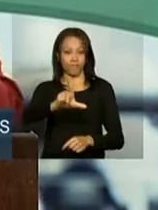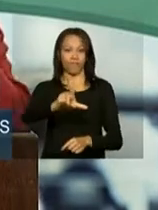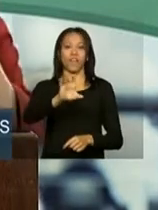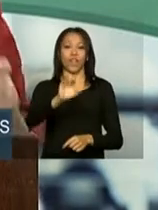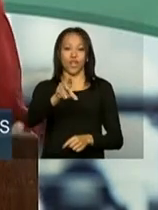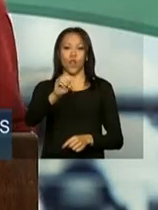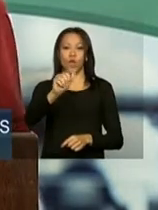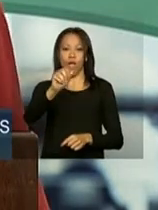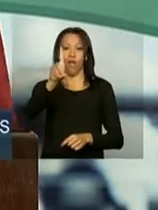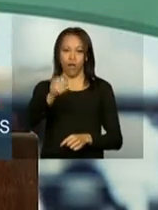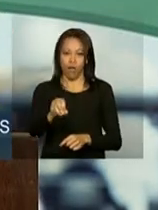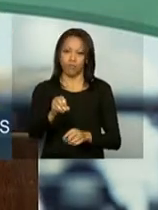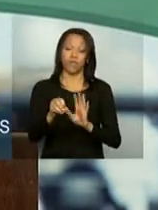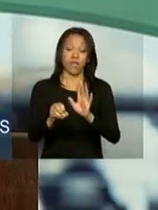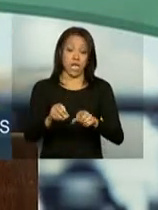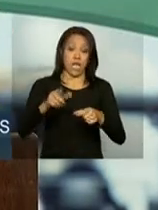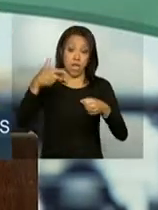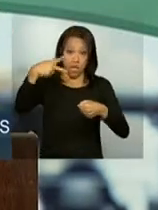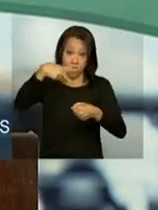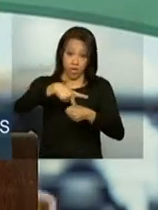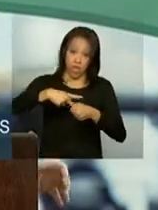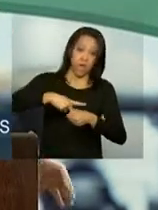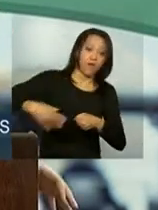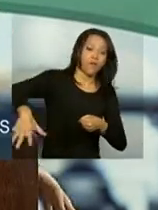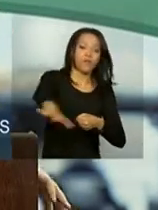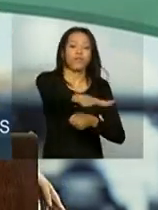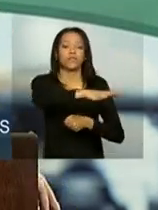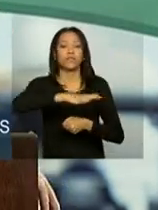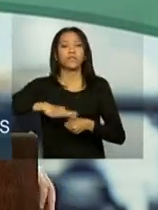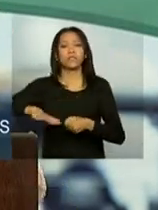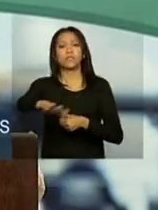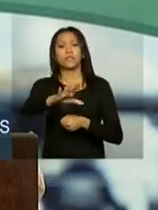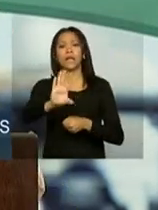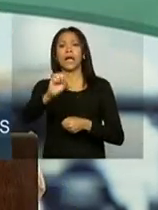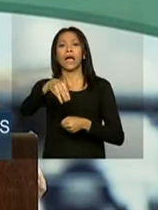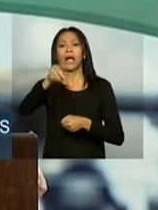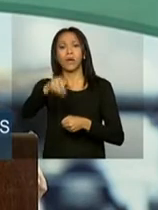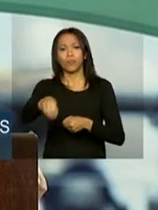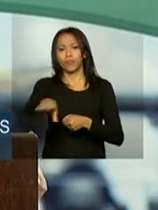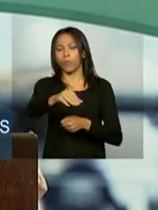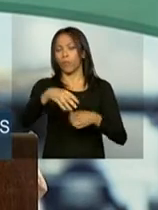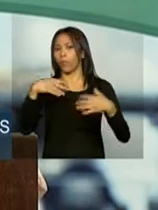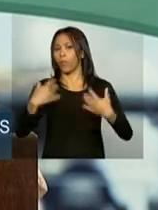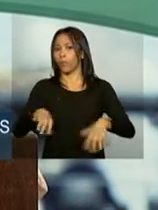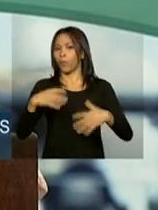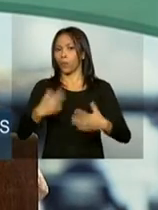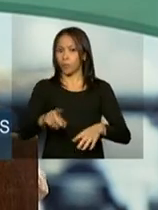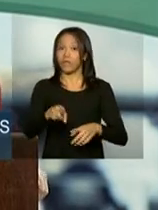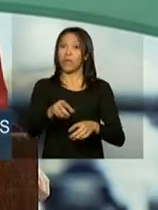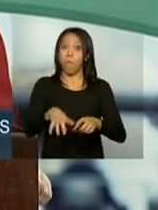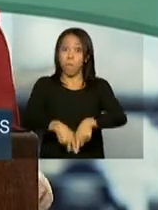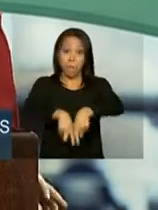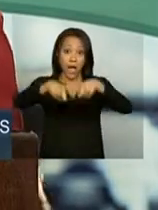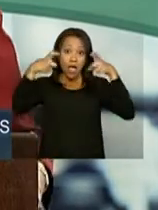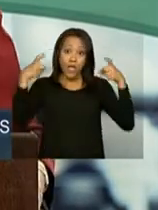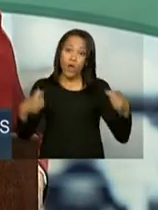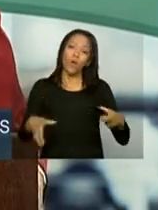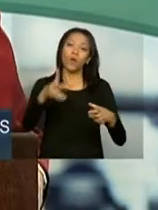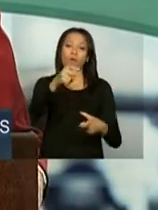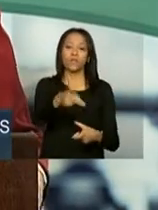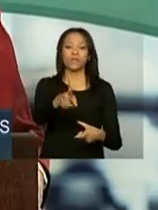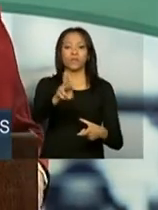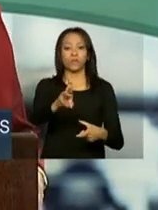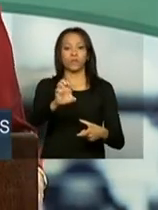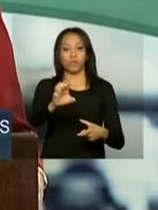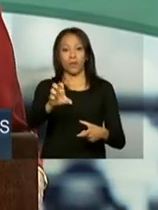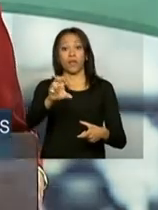O campo de Libra é um dos maiores campos do pré-sal, até então